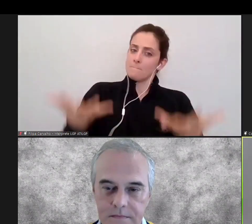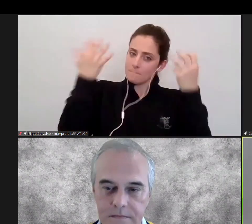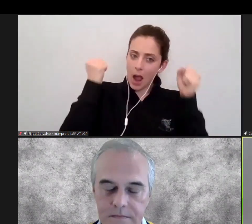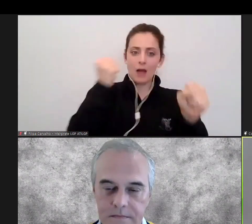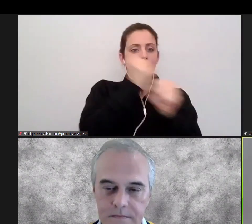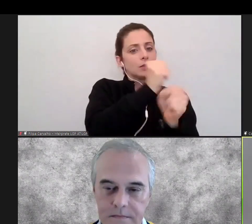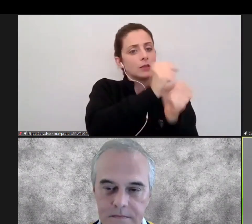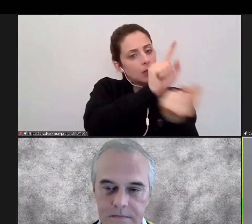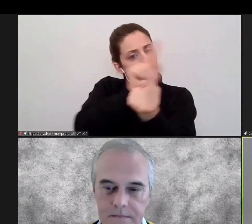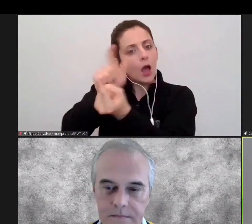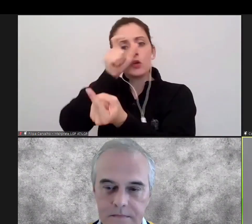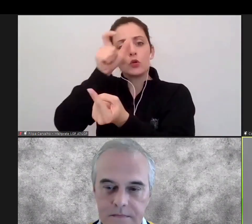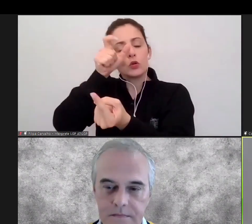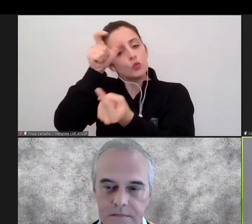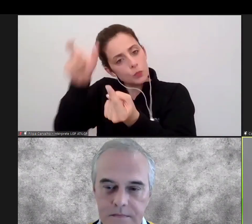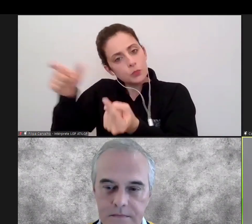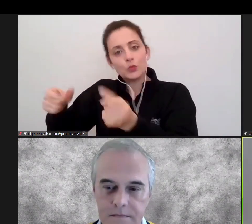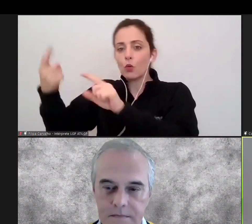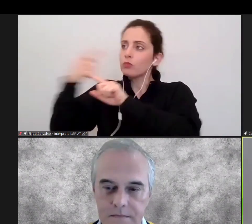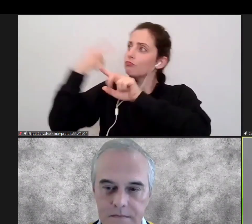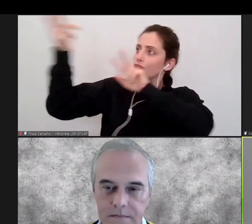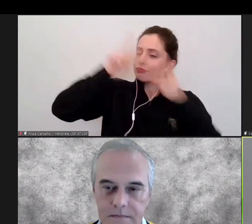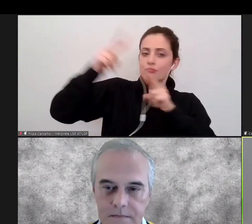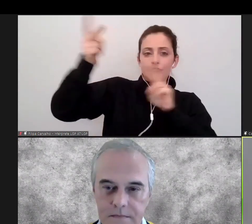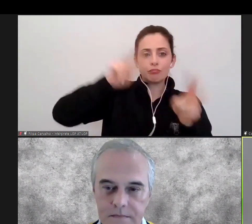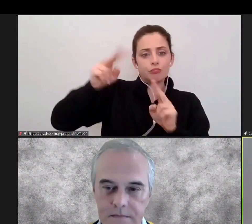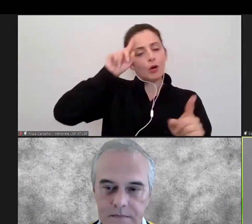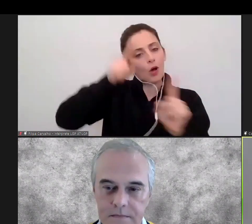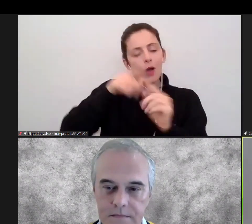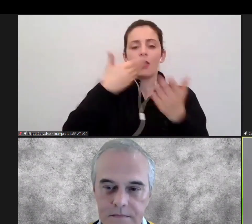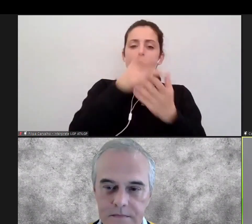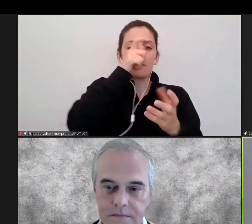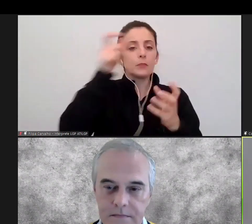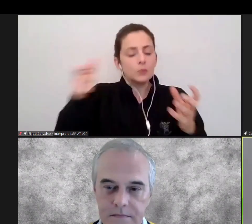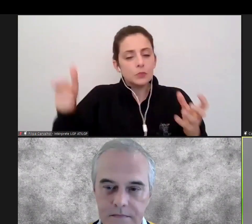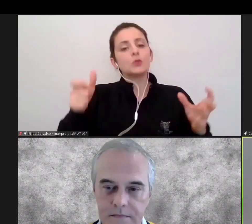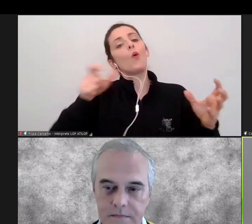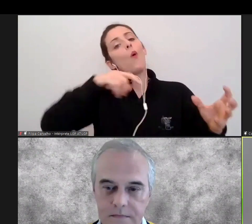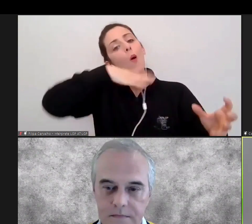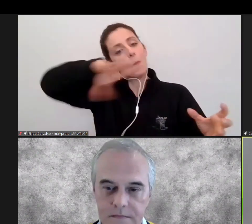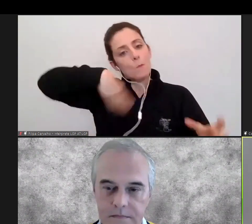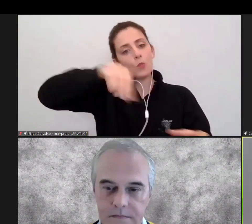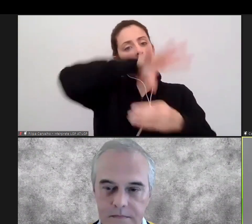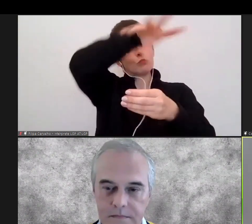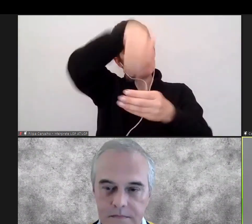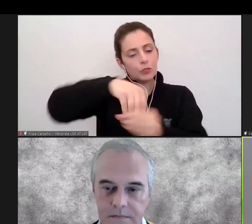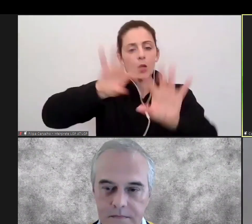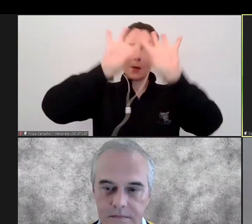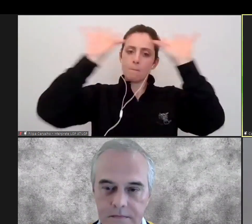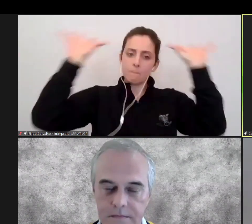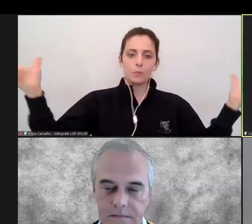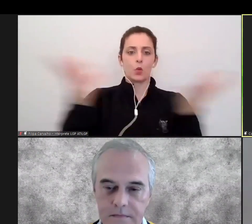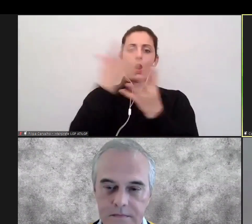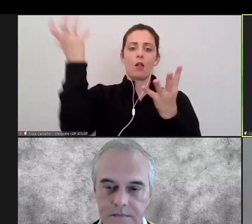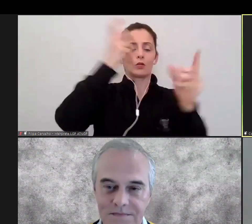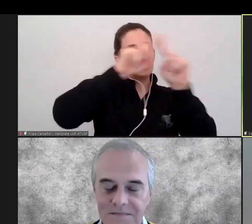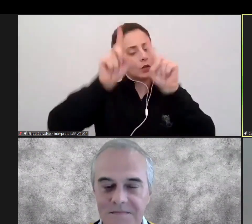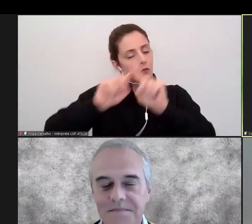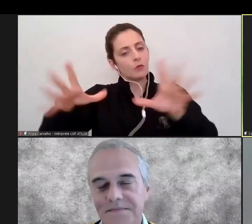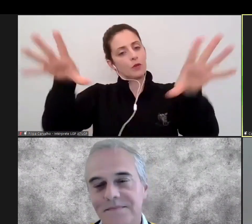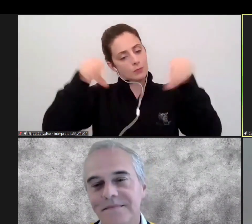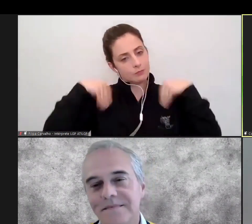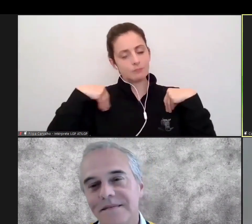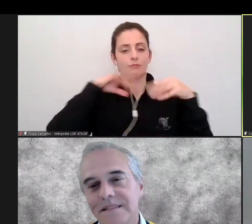luta e contribuir para termos um mundo mais diverso e mais inclusivo e cada vez mais plural. Não sei se respondi bem